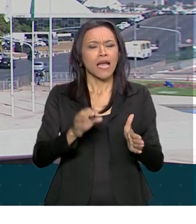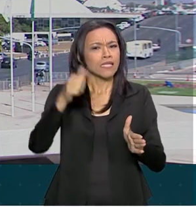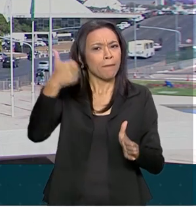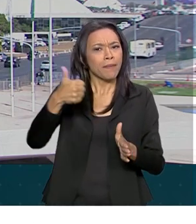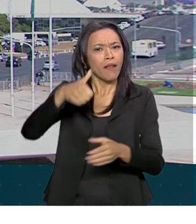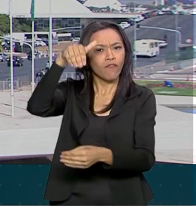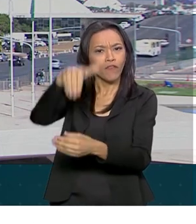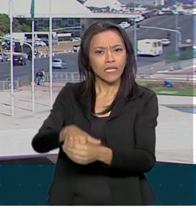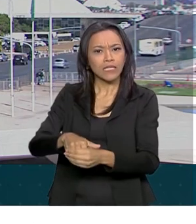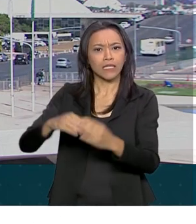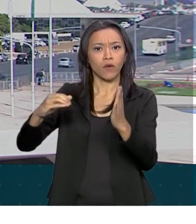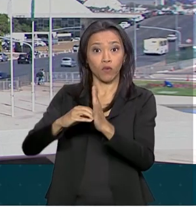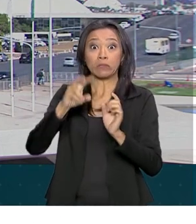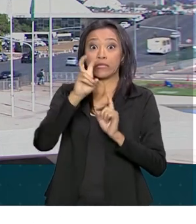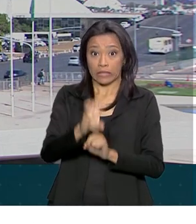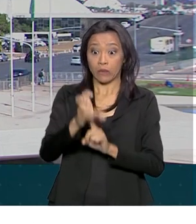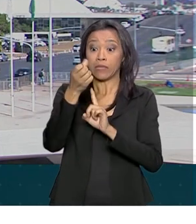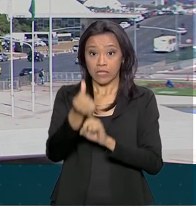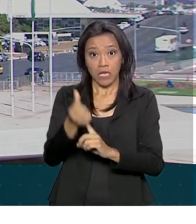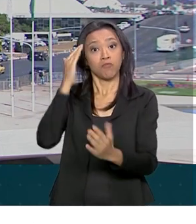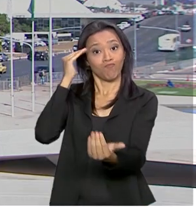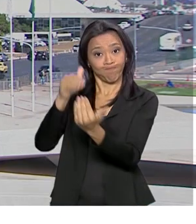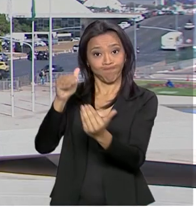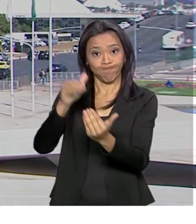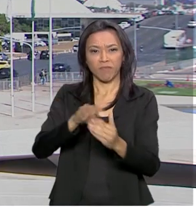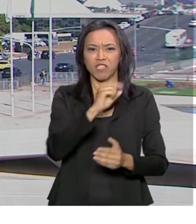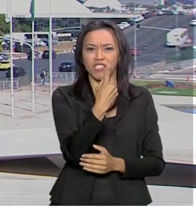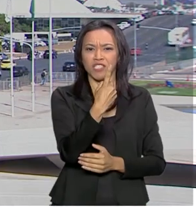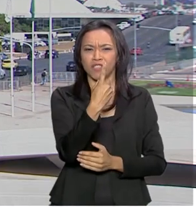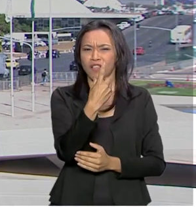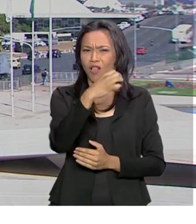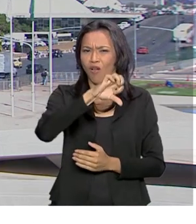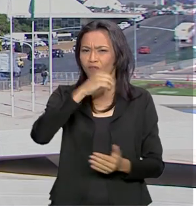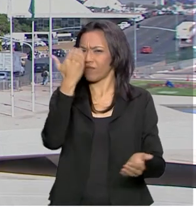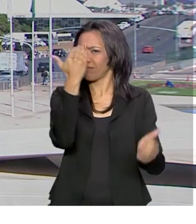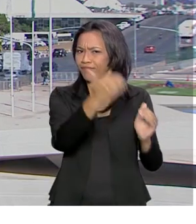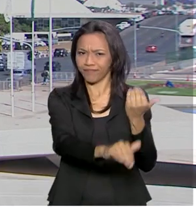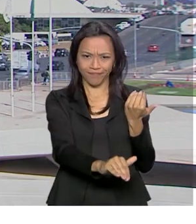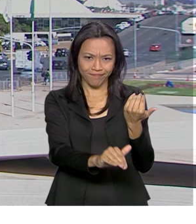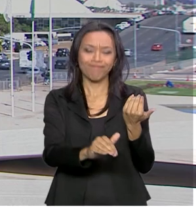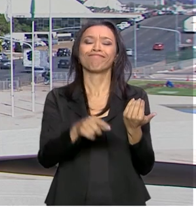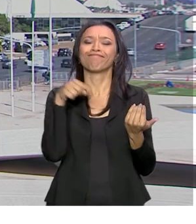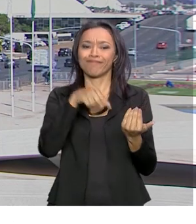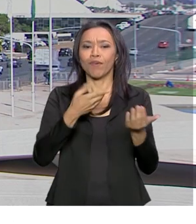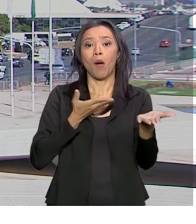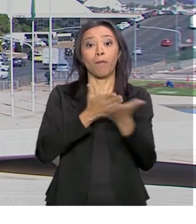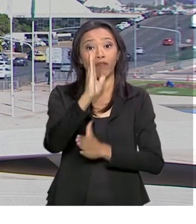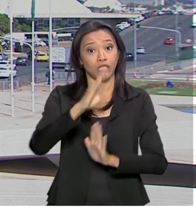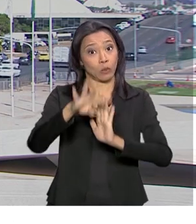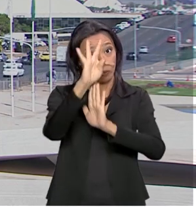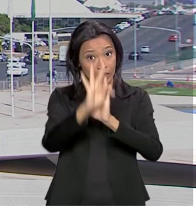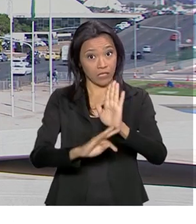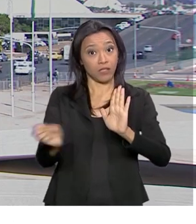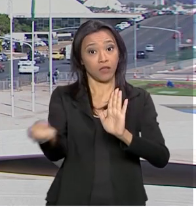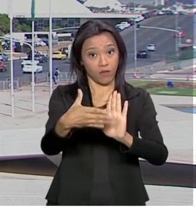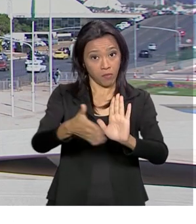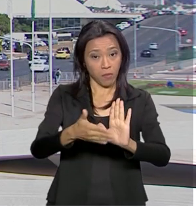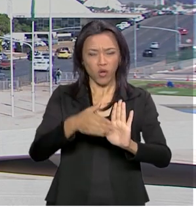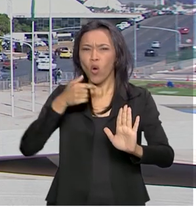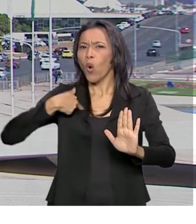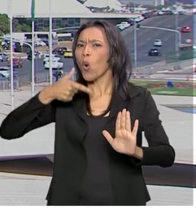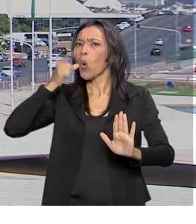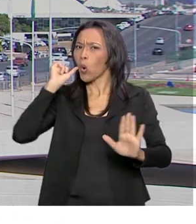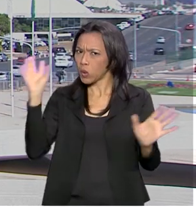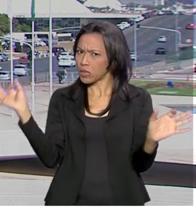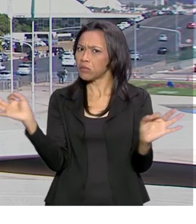56 votos favoráveis 19 contrários ao texto a aprovação do texto da nova previdência é a sessão terminou ontem